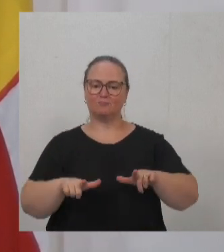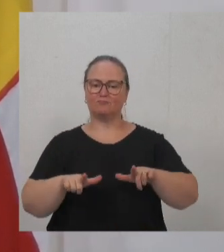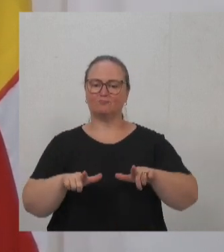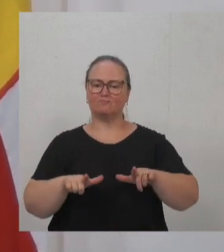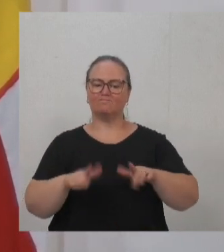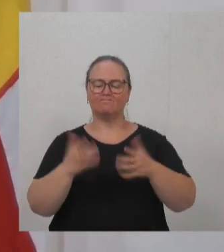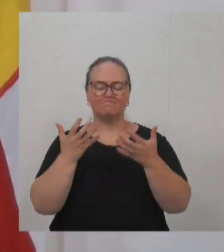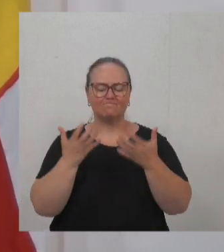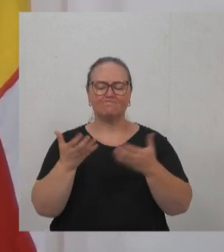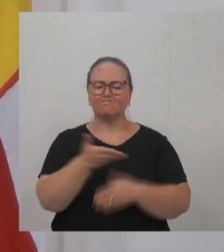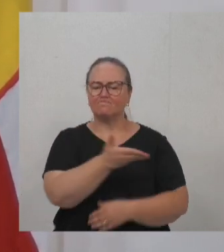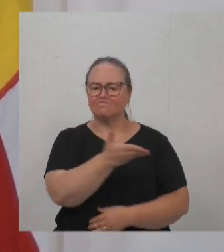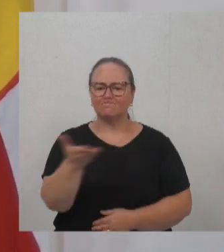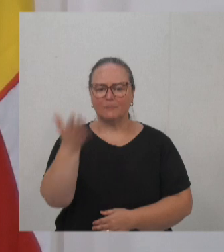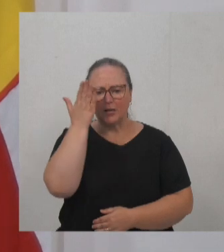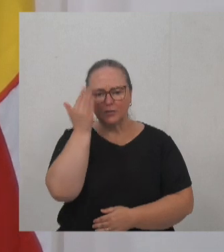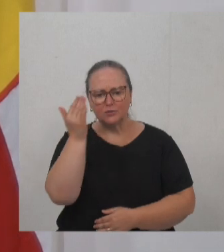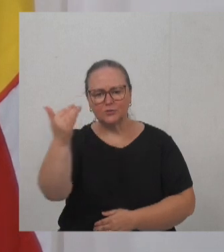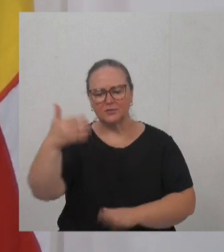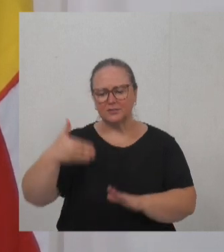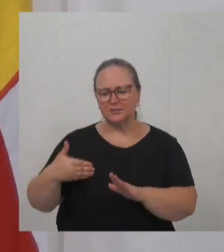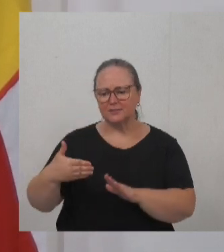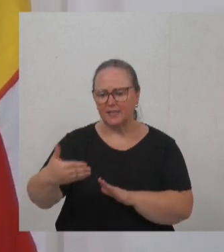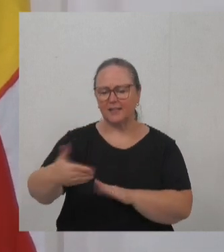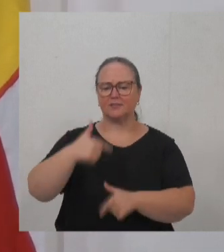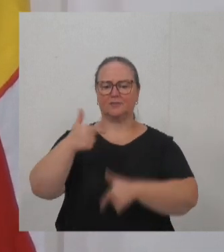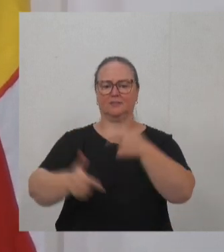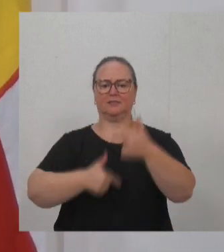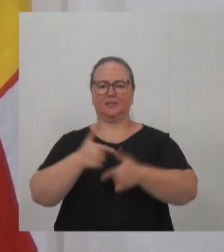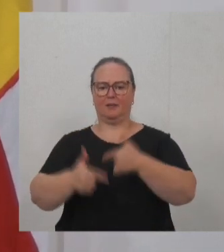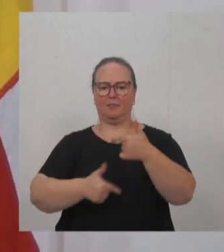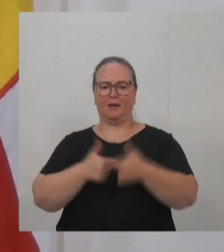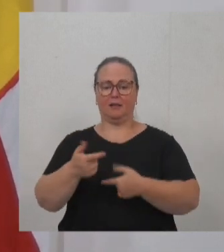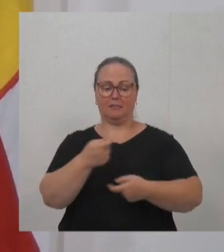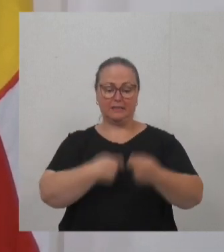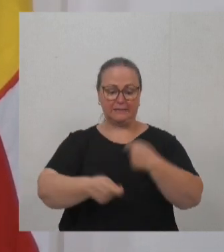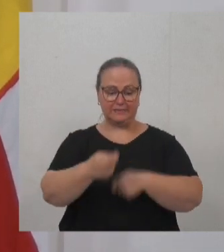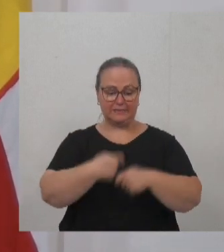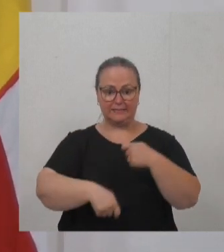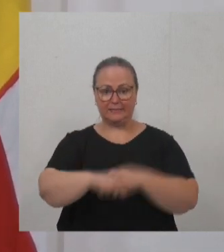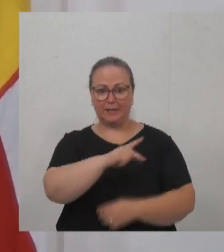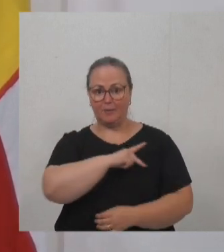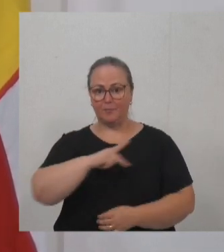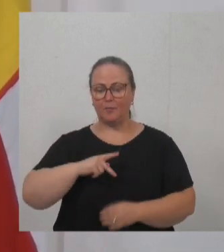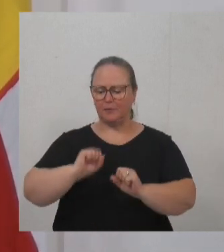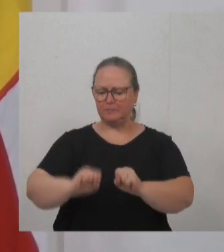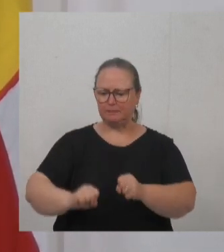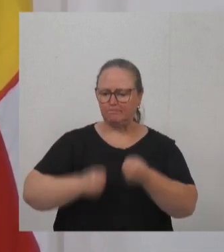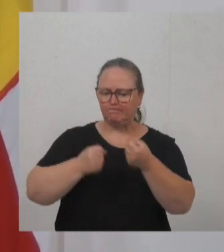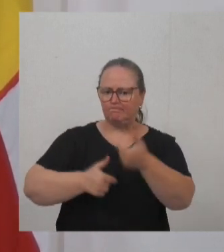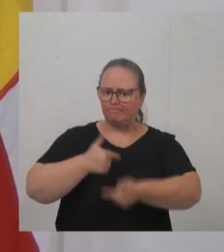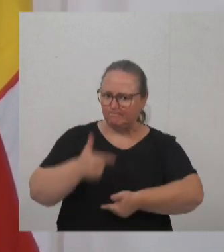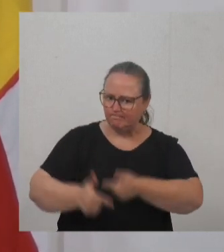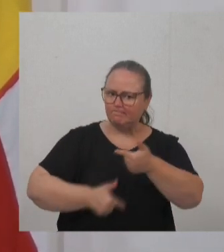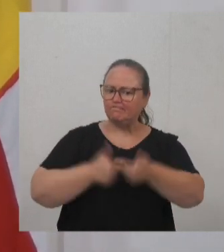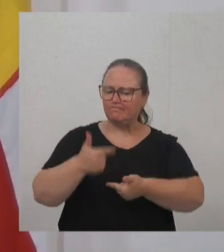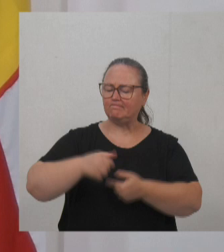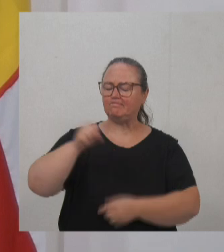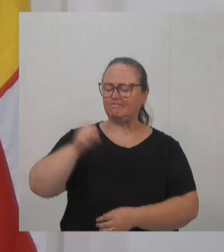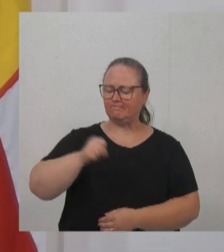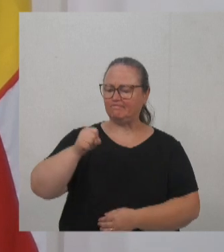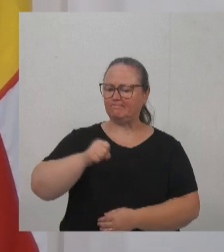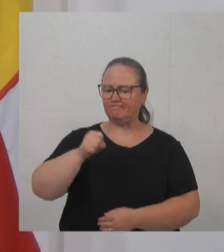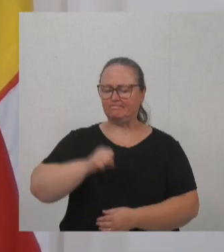todo sucesso na empreitada, porque a administração pública é empreitada. Cumprimento